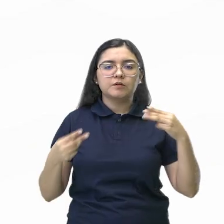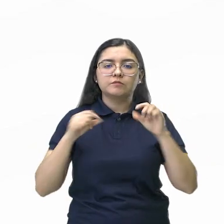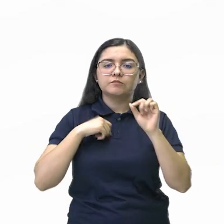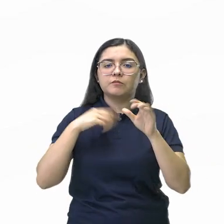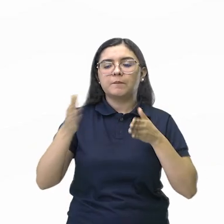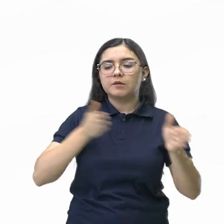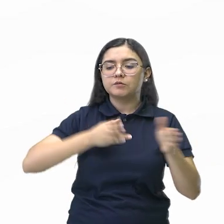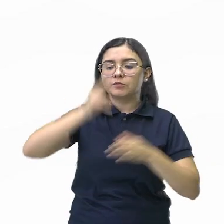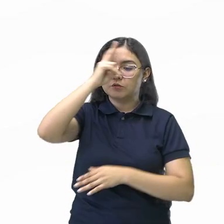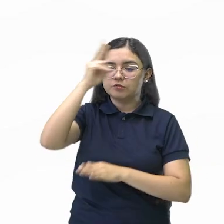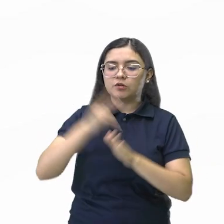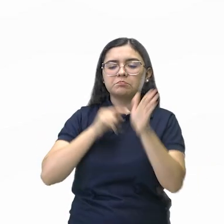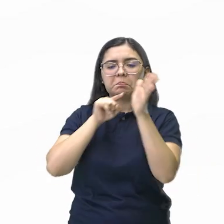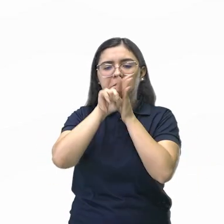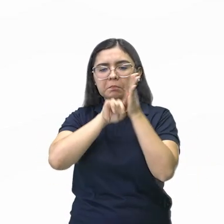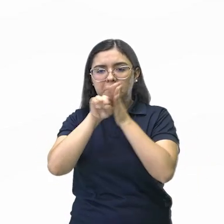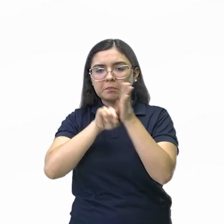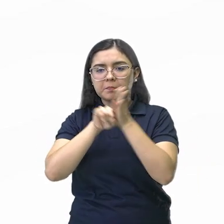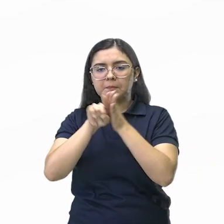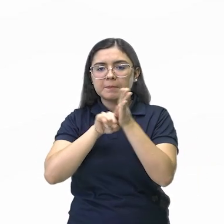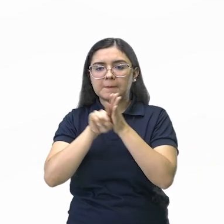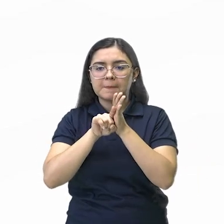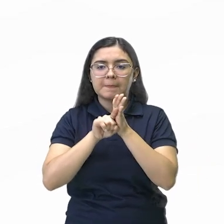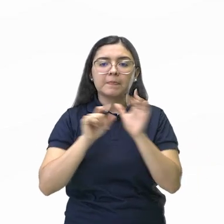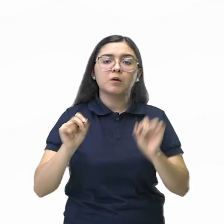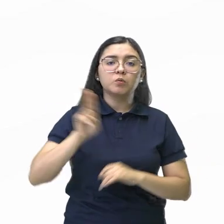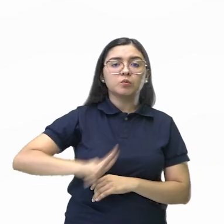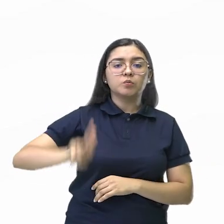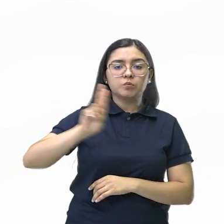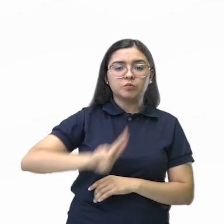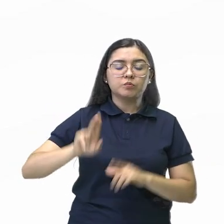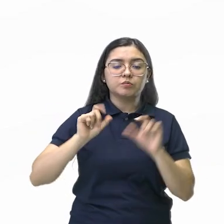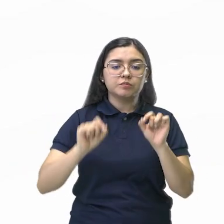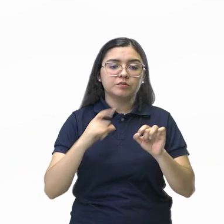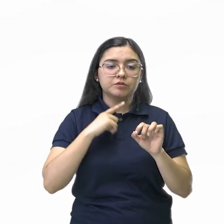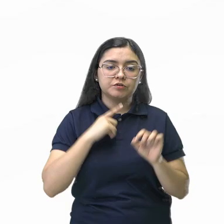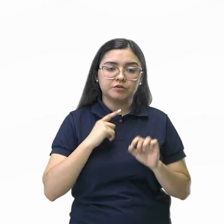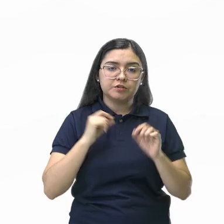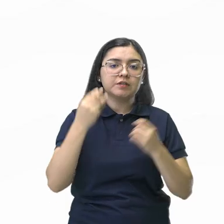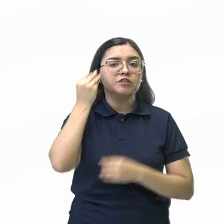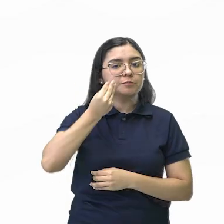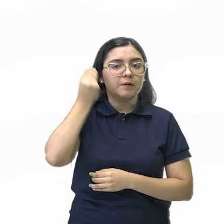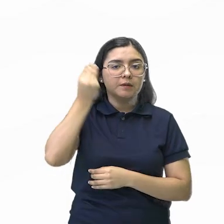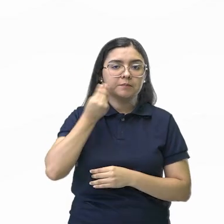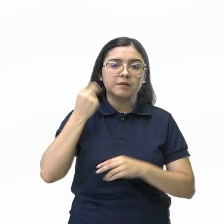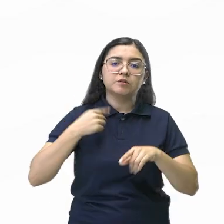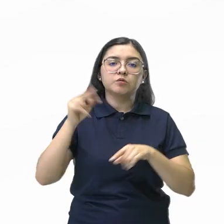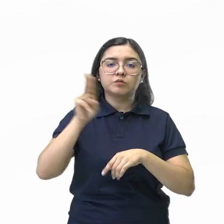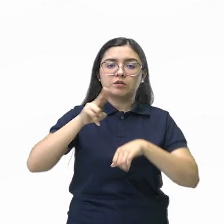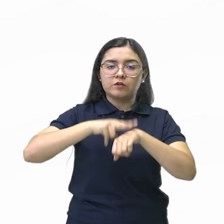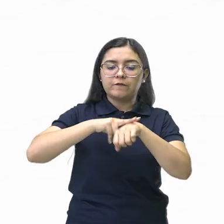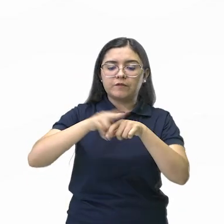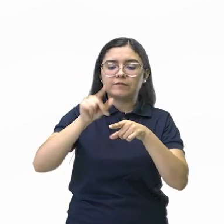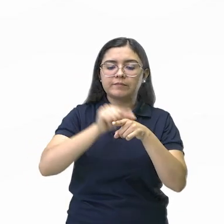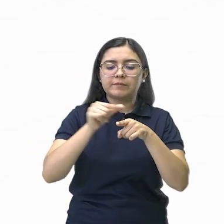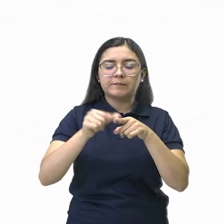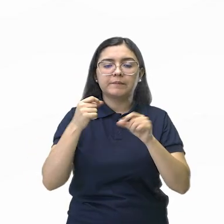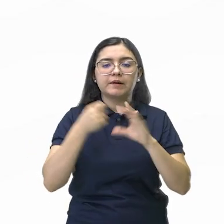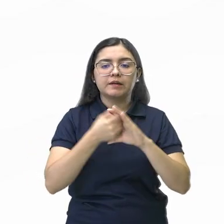da história, o uso de cruzamentos de ervilhas para caracterizar